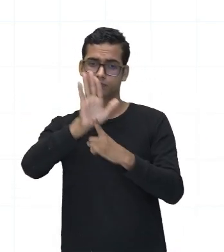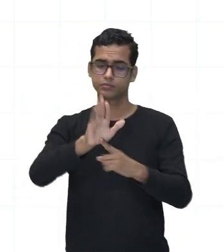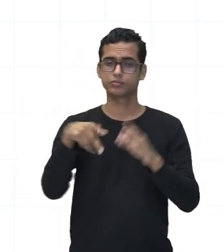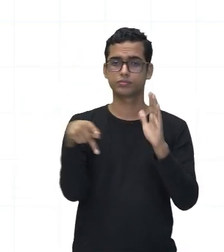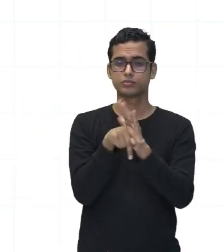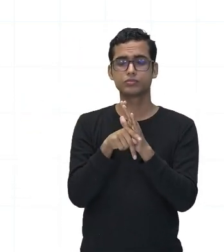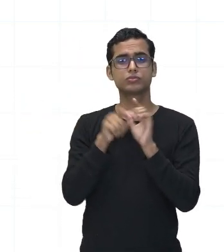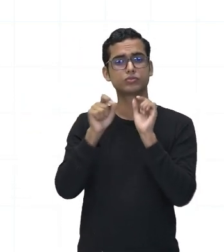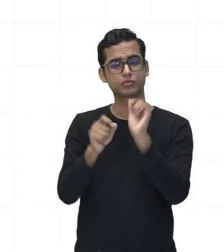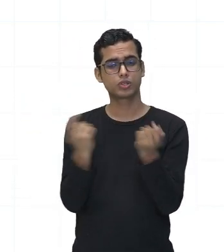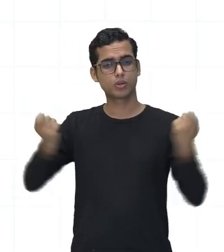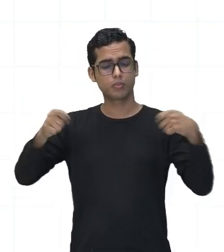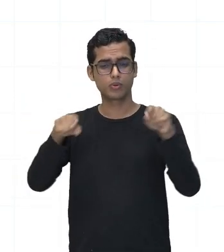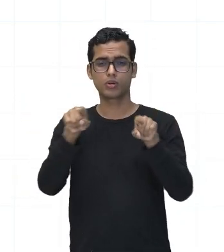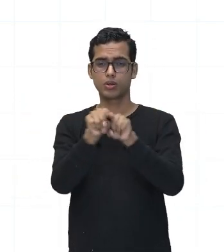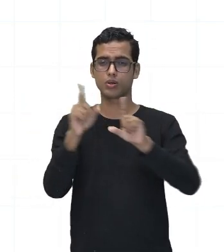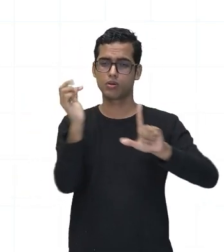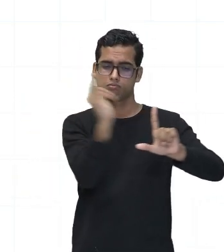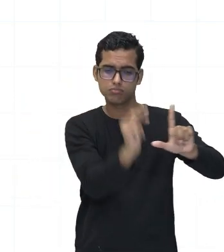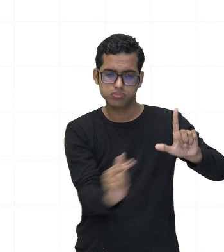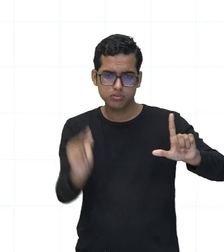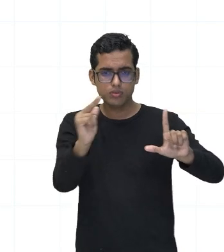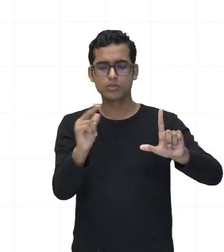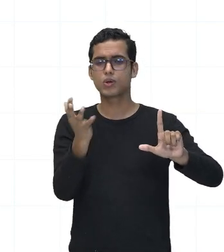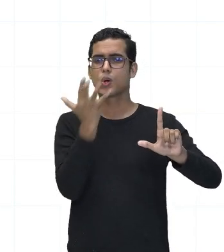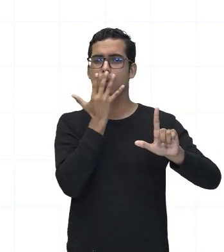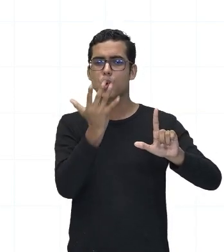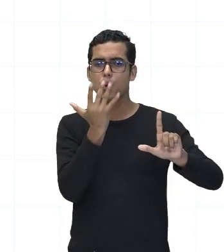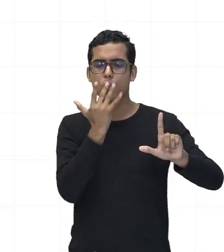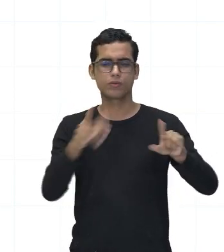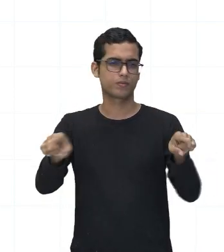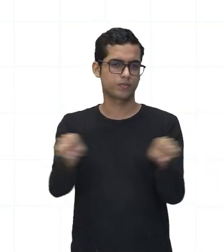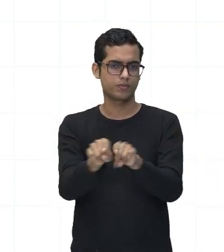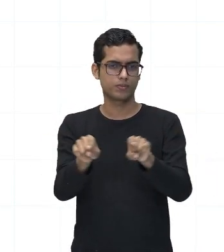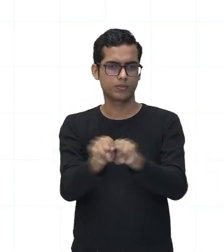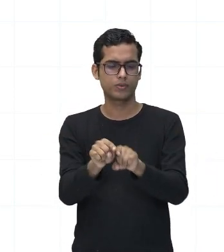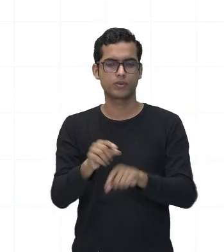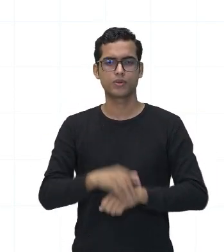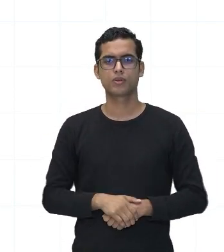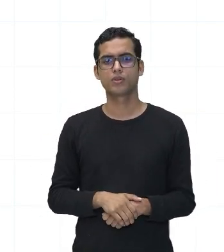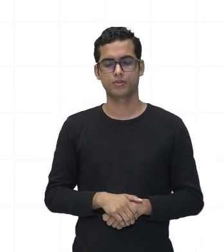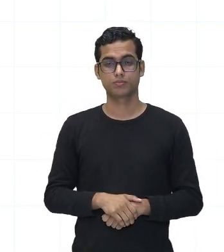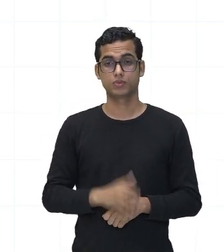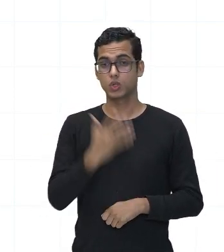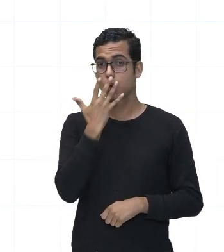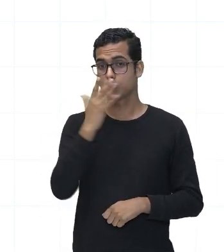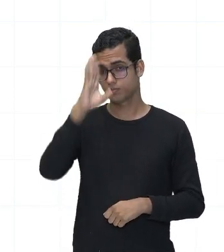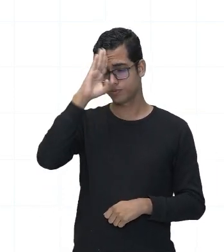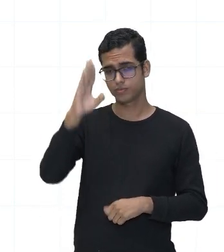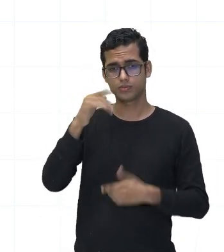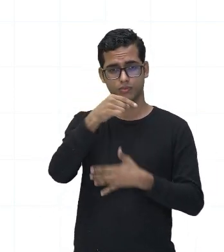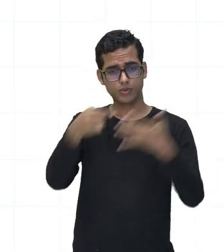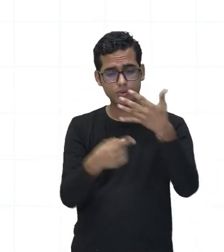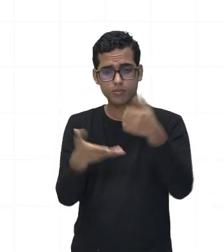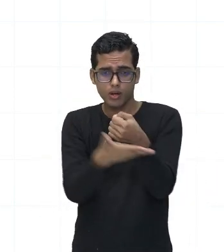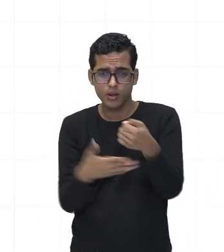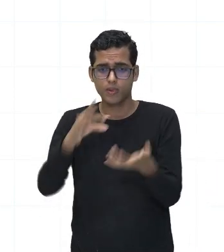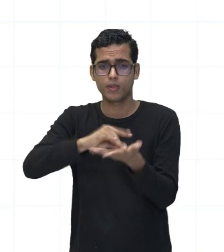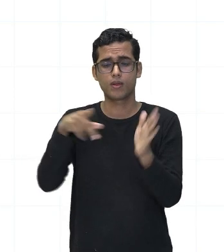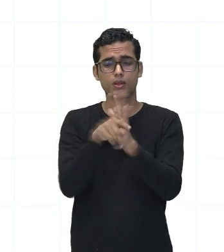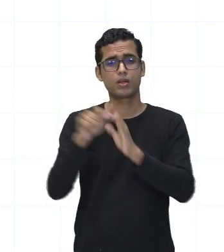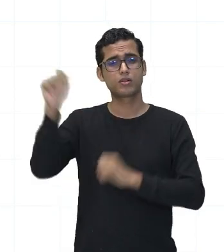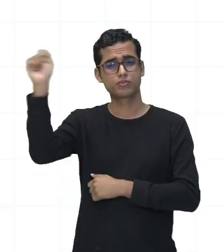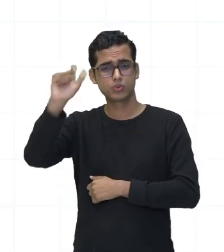não ser preenchidos com uma cor. Ele sempre usa as cores primárias, como vocês podem ver aí, o azul, o amarelo e